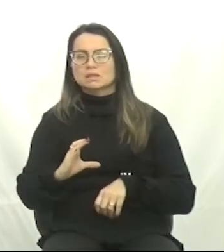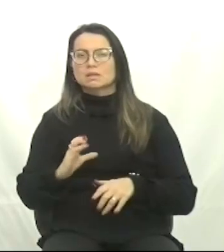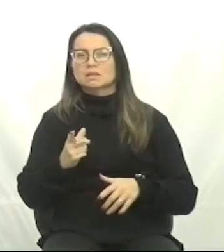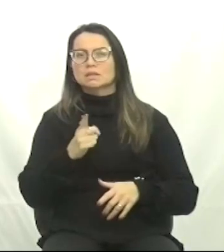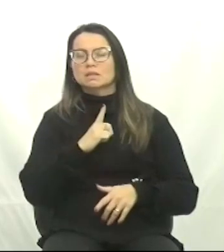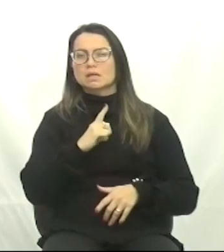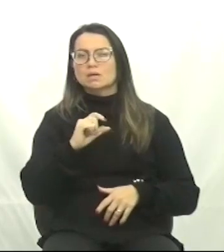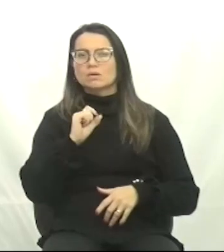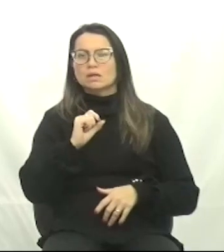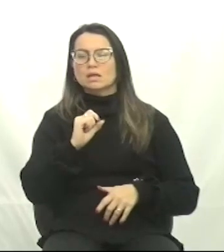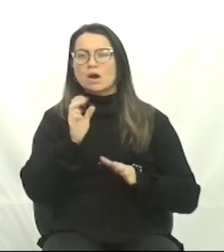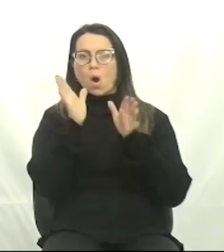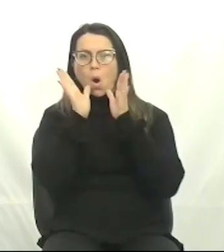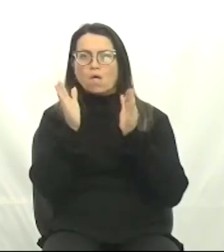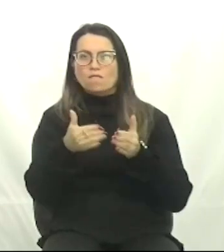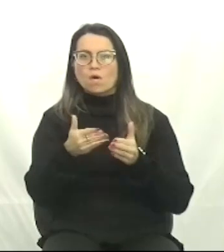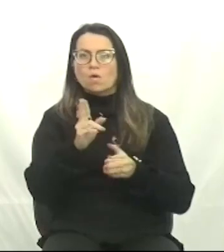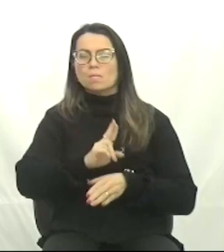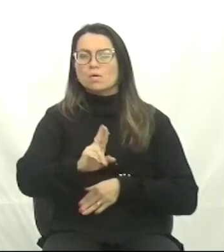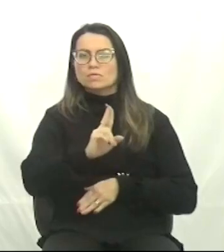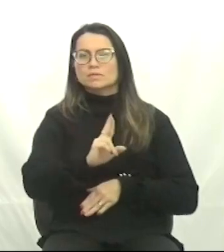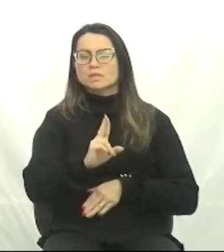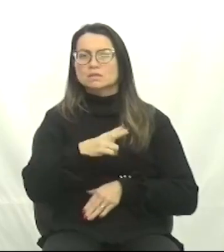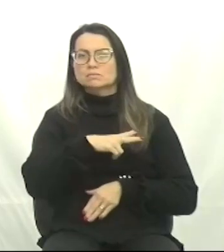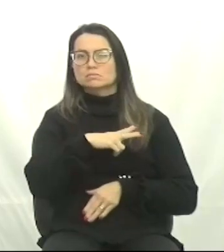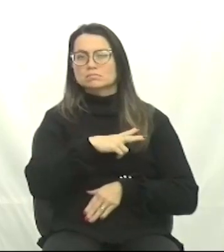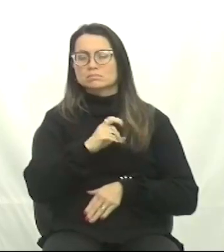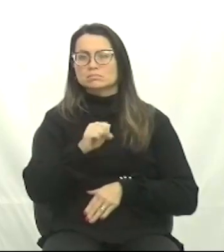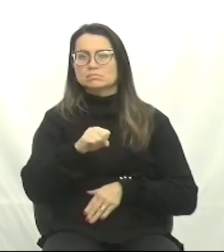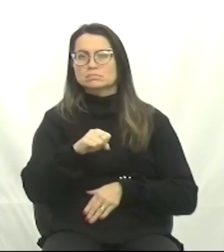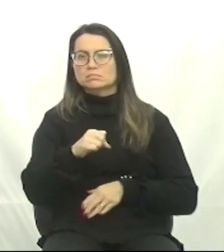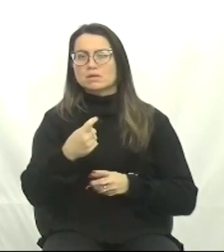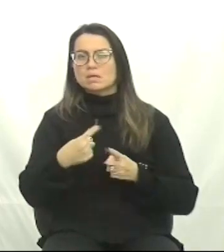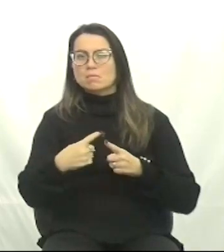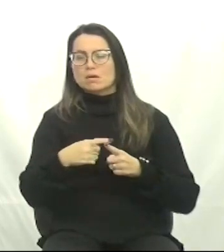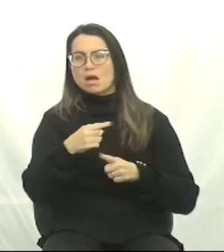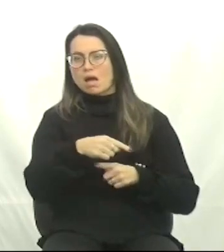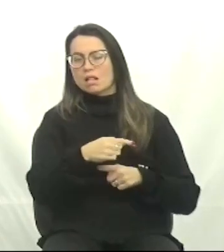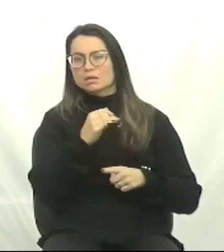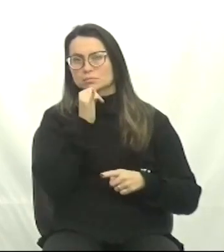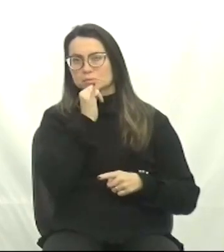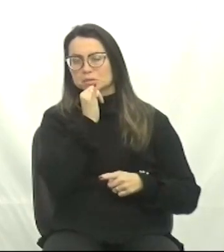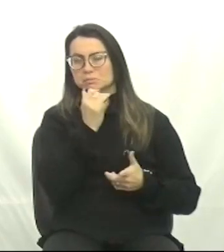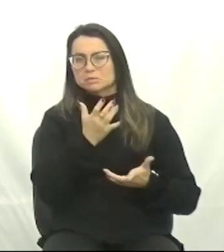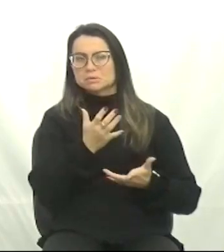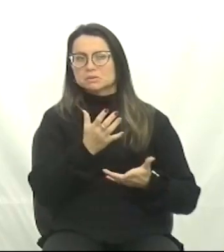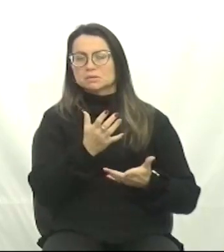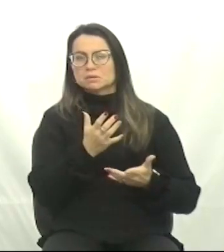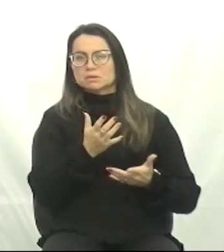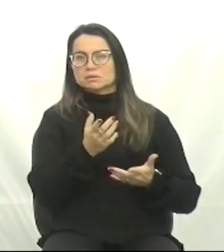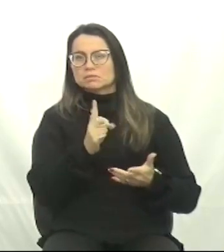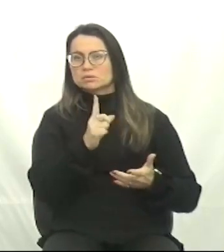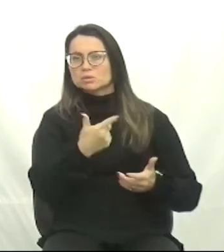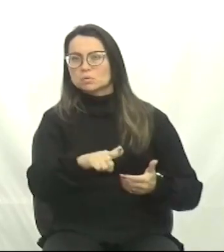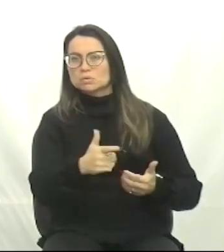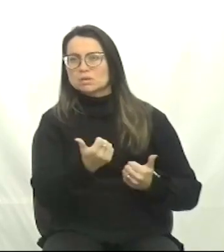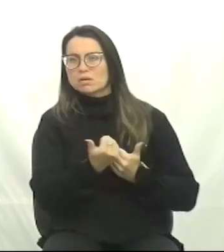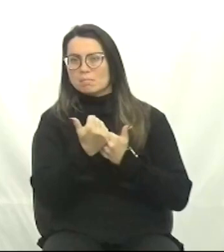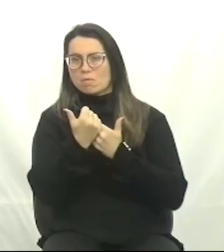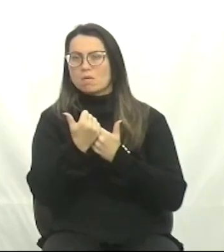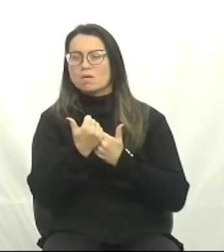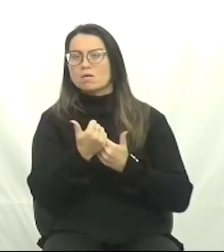para a universidade privada, para as universidades privadas, para que elas não fiquem descobertas na proposta do